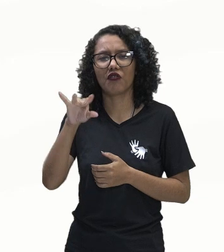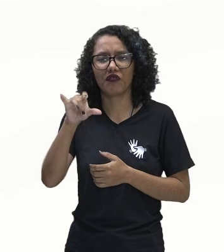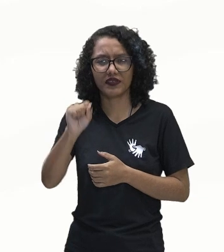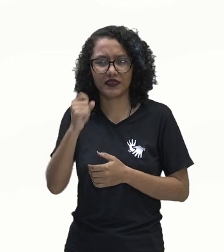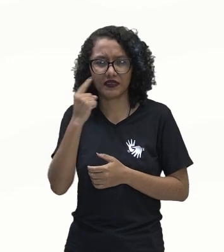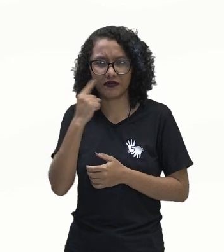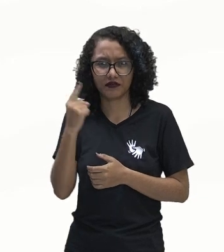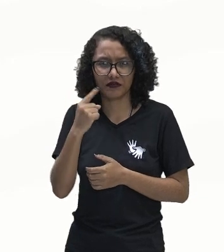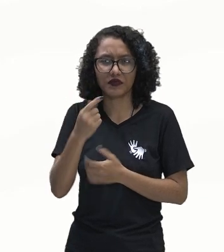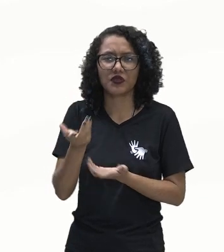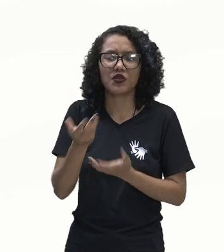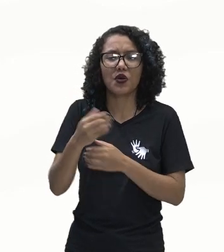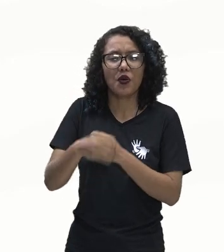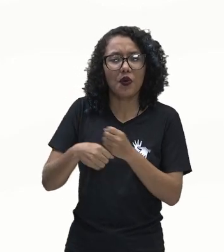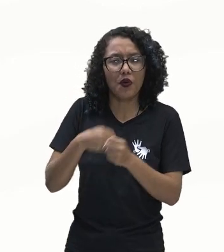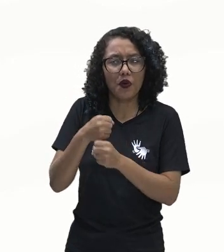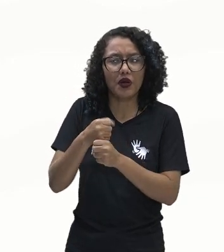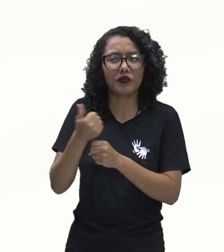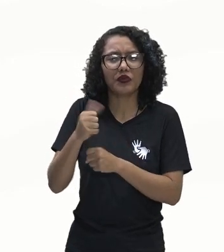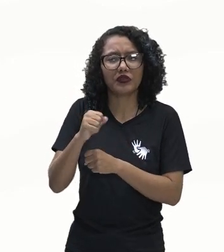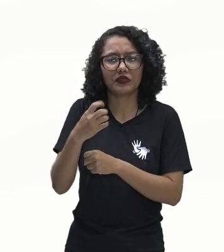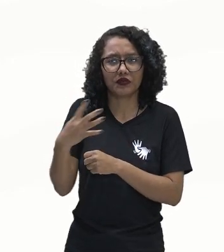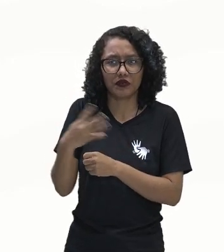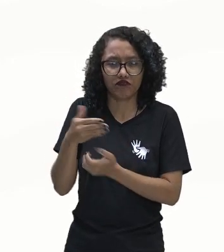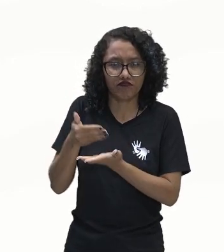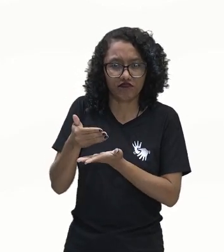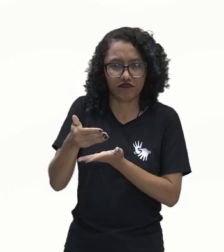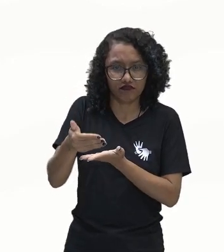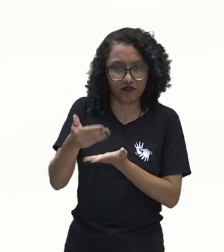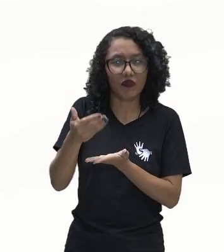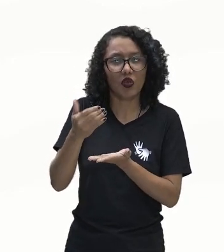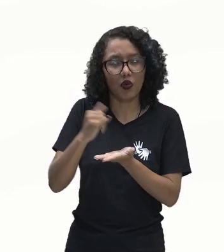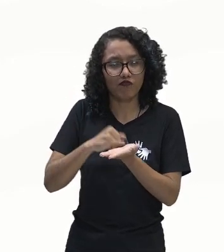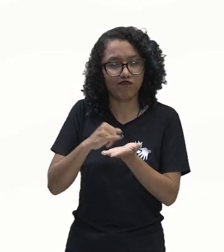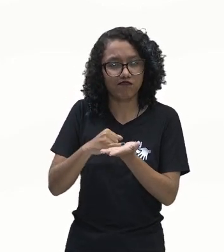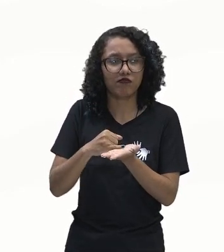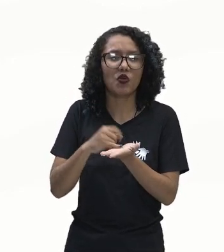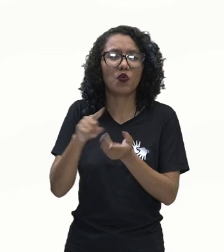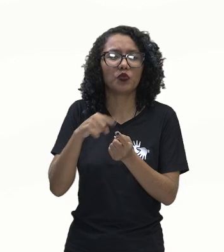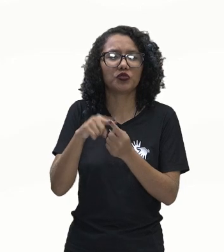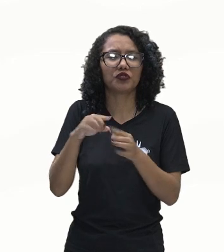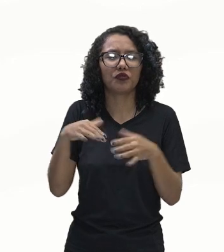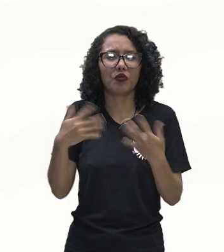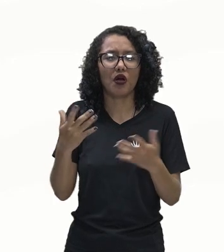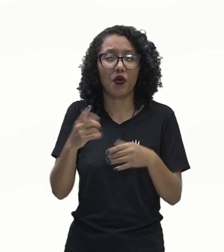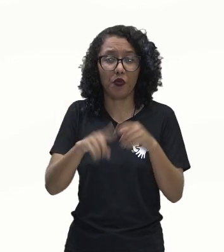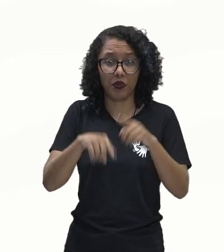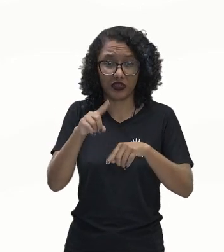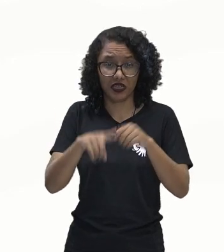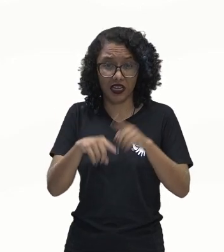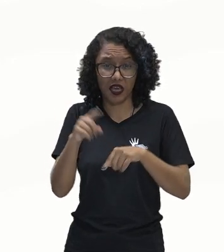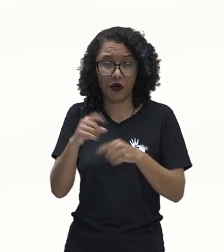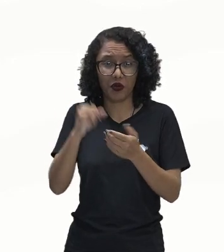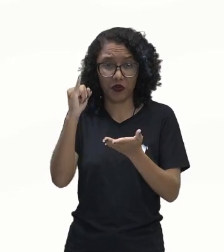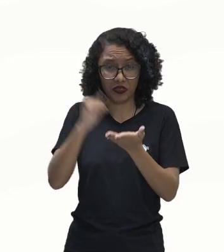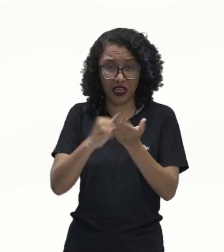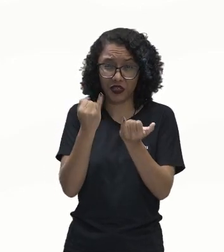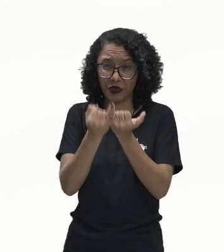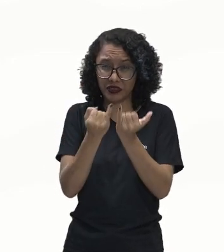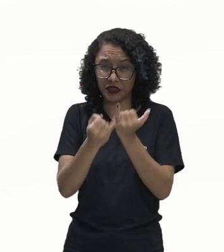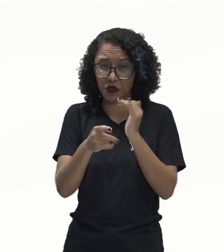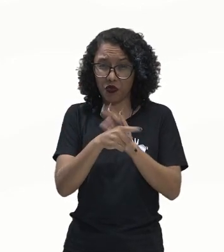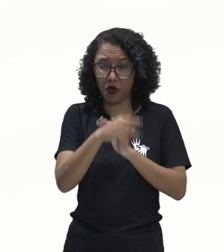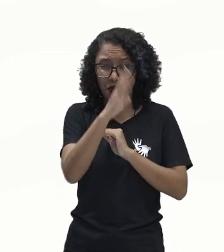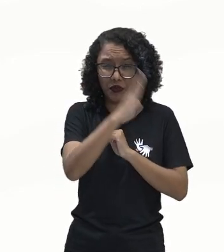em 1844. Qual era o objetivo dela? Produtos importados semelhantes aos nacionais